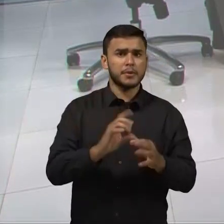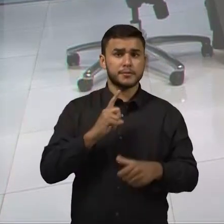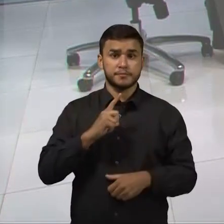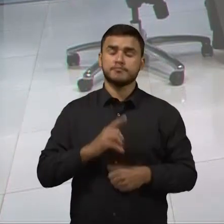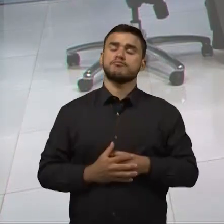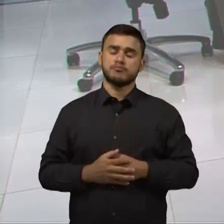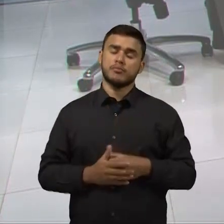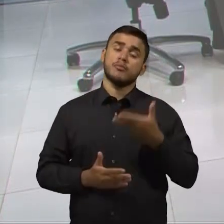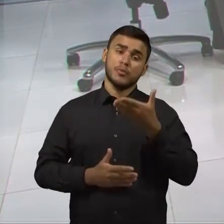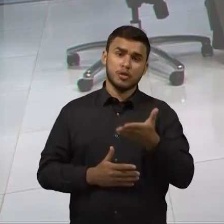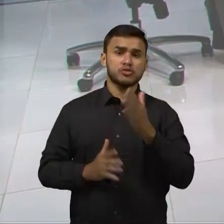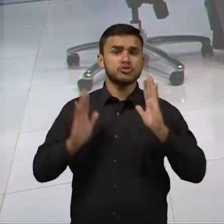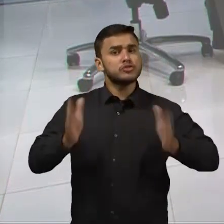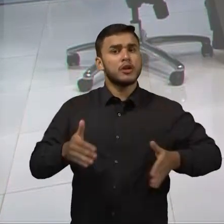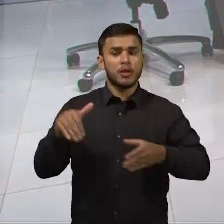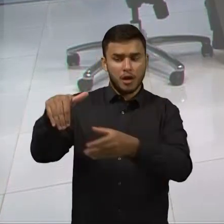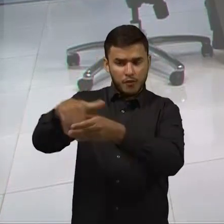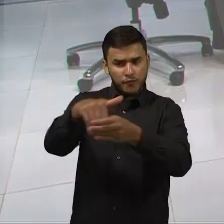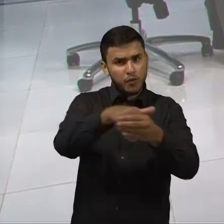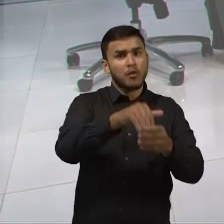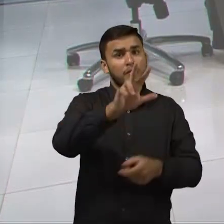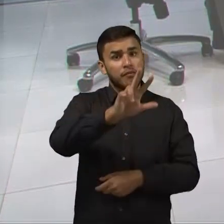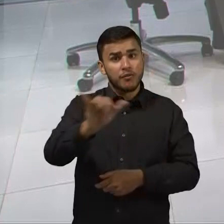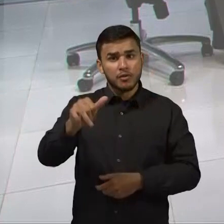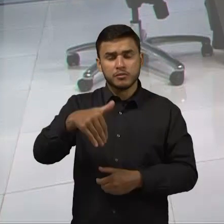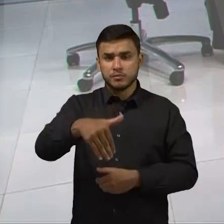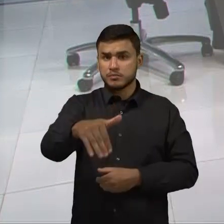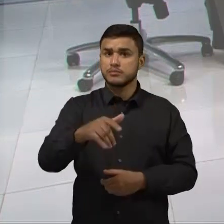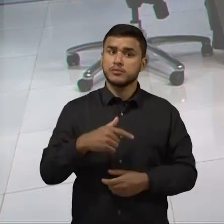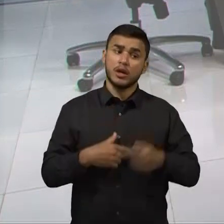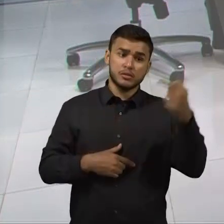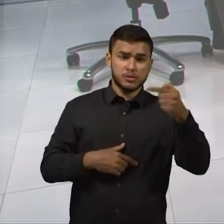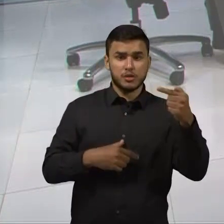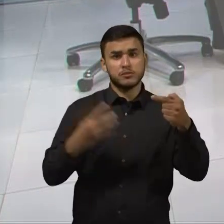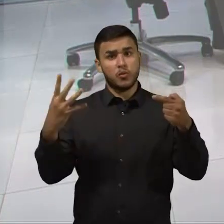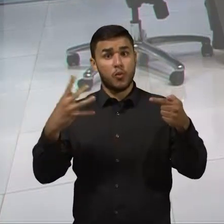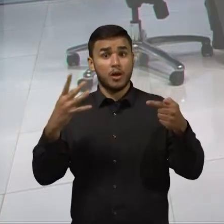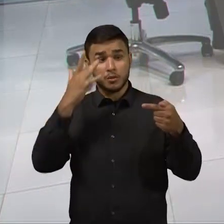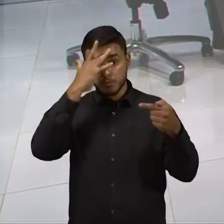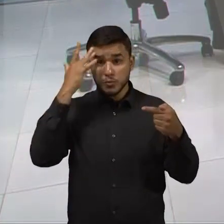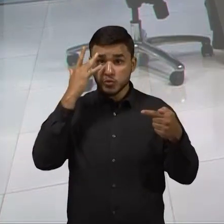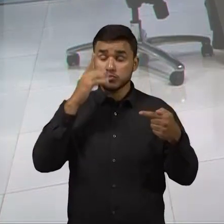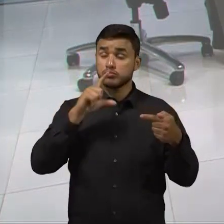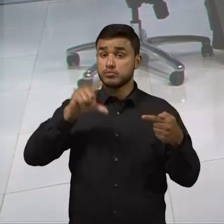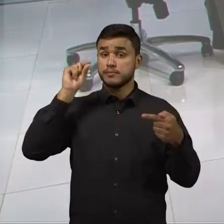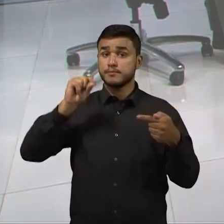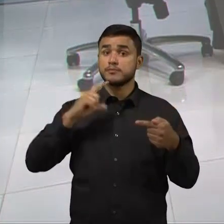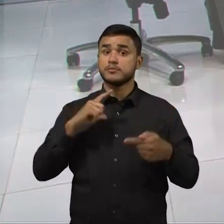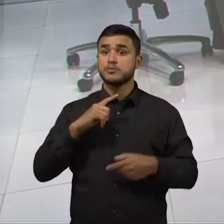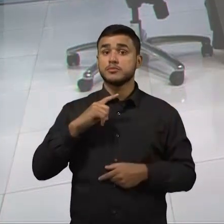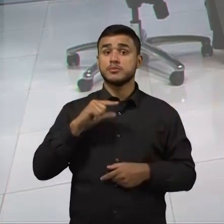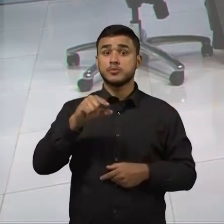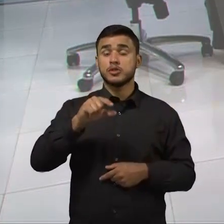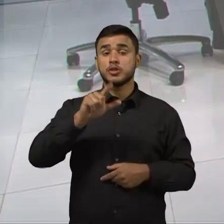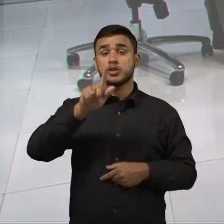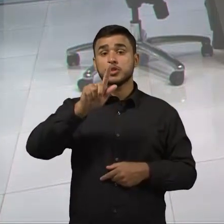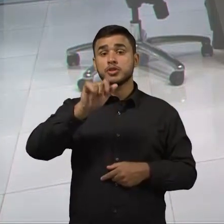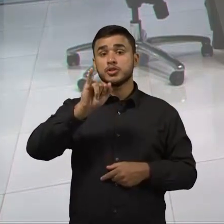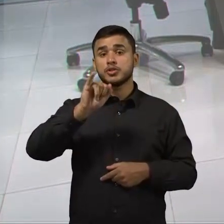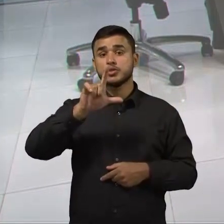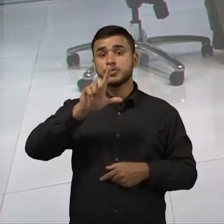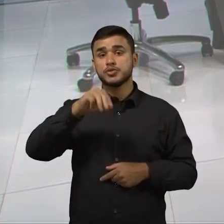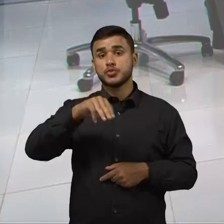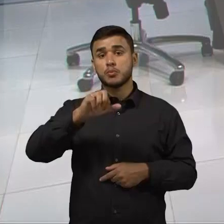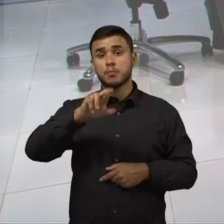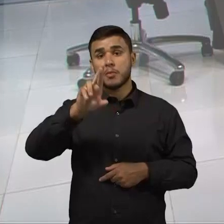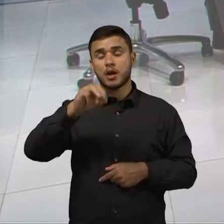se admitiu que vai votar o habeas corpus por 7-4, terá um ministro ausente, que é o próprio Gilmar Mendes, que estará